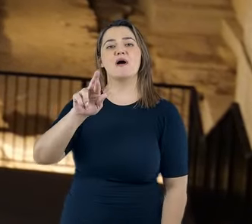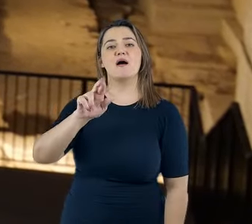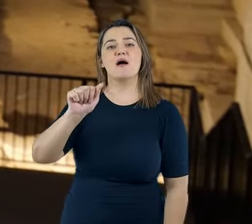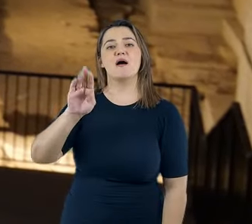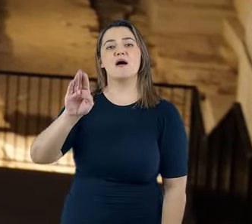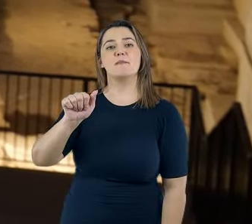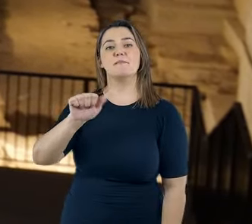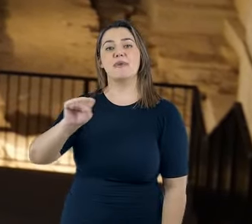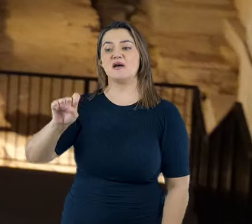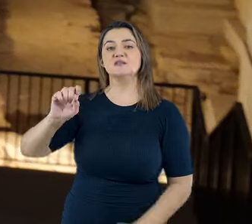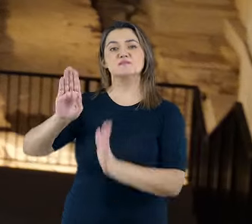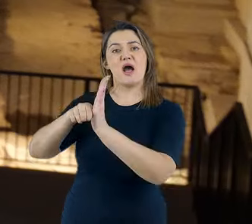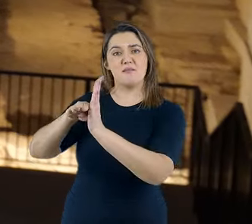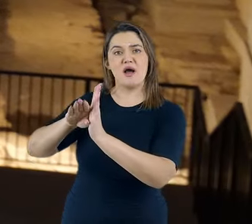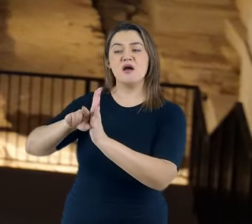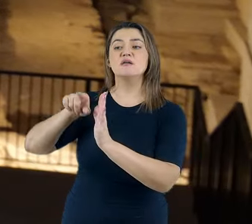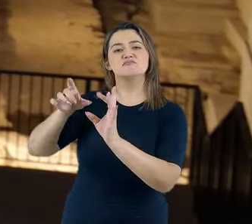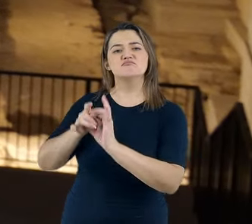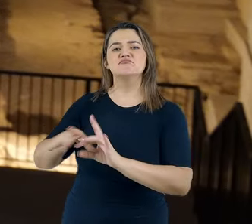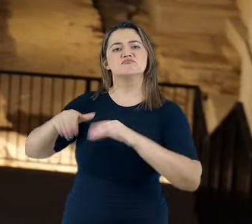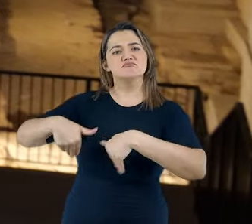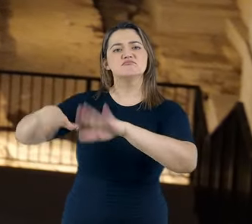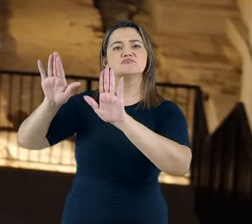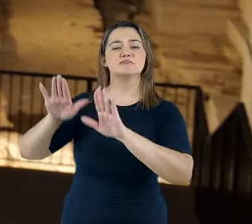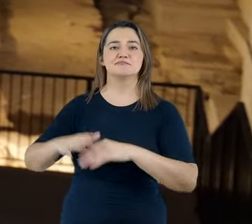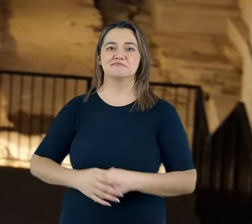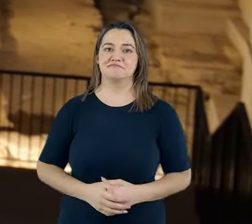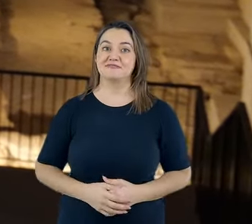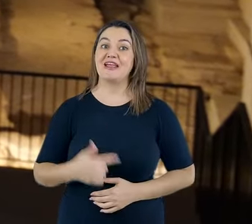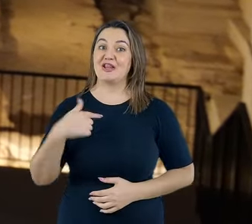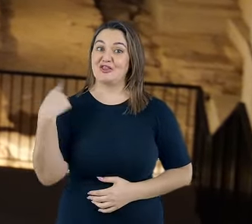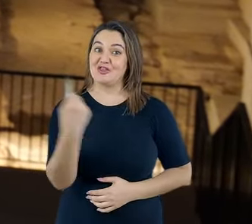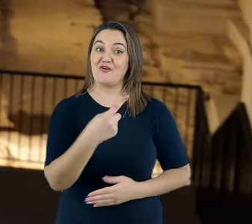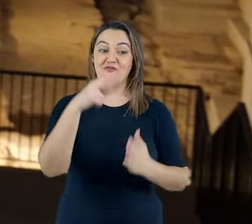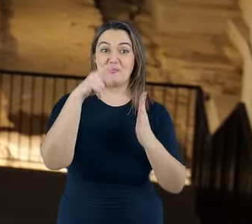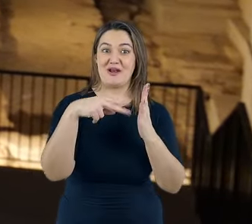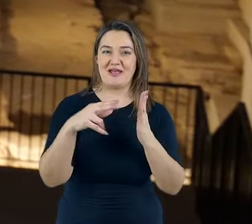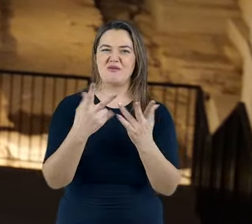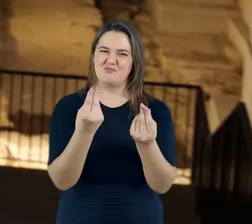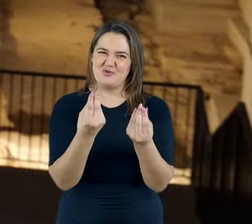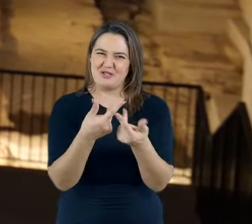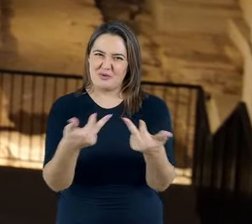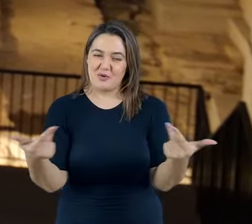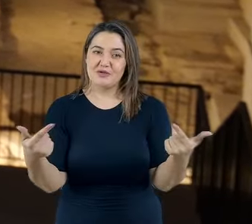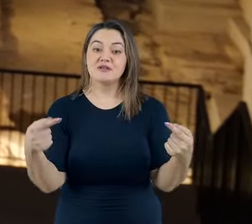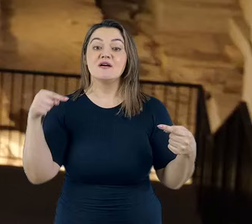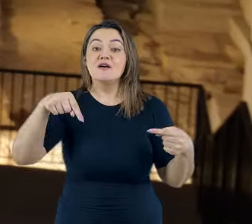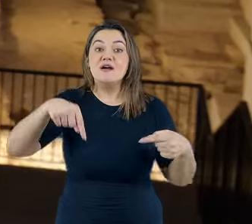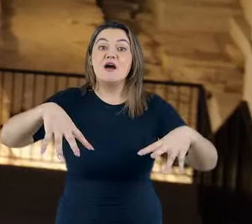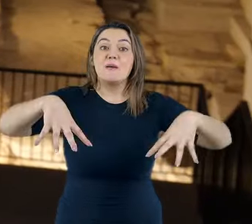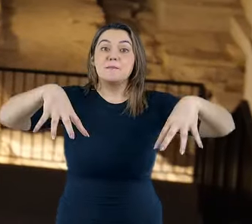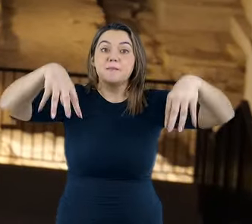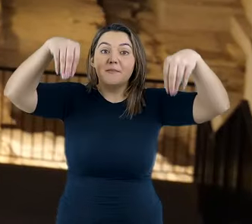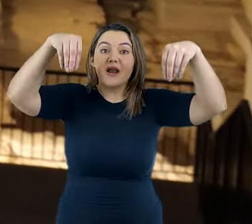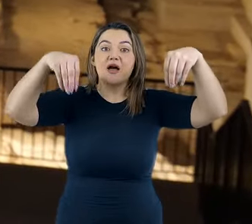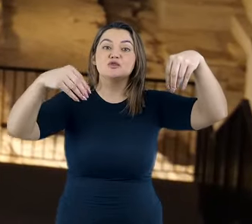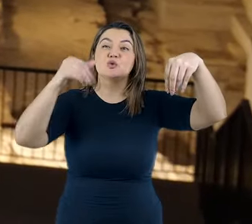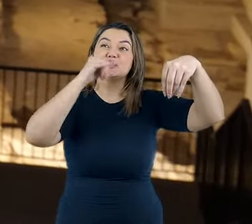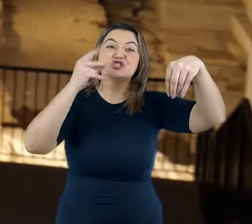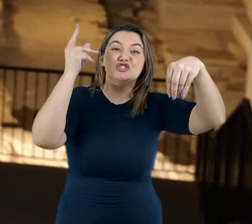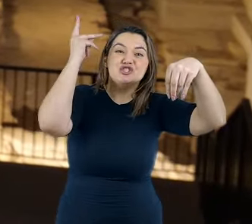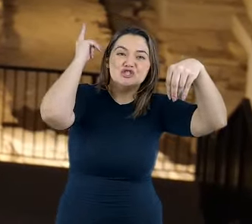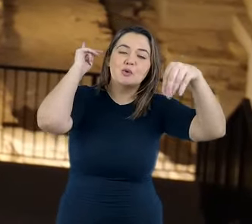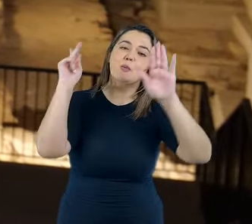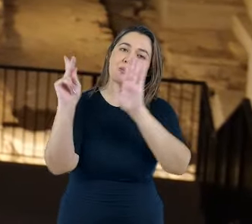passagens da Bíblia que corroboram com a identificação desse lugar como sendo o antigo palácio de Herodes,